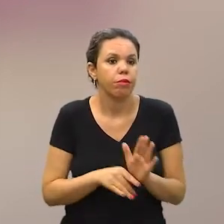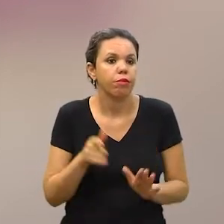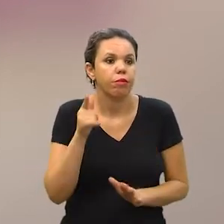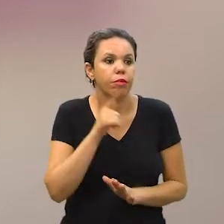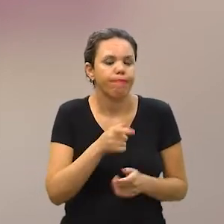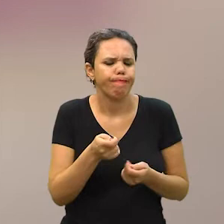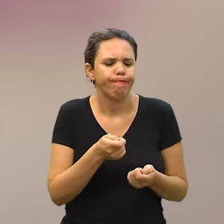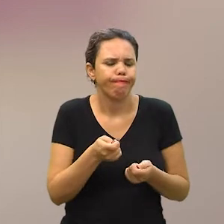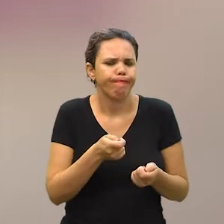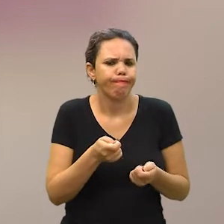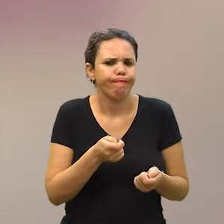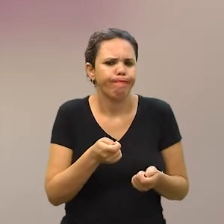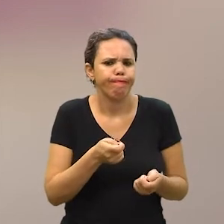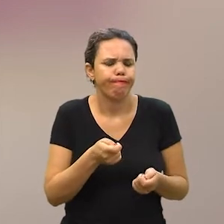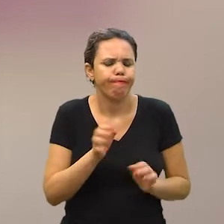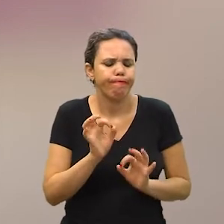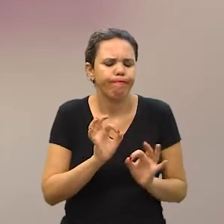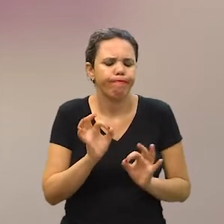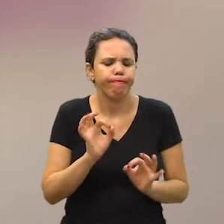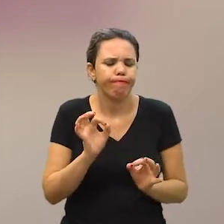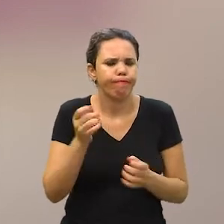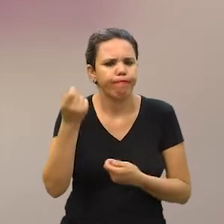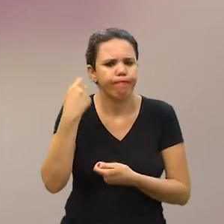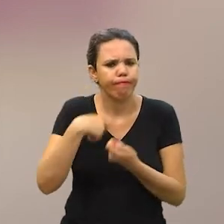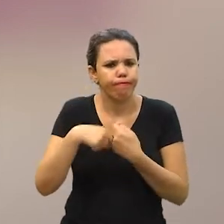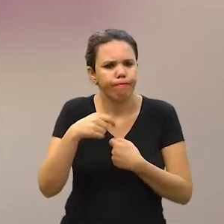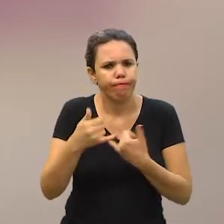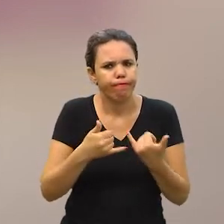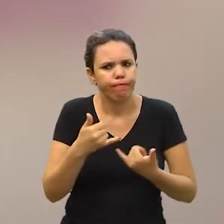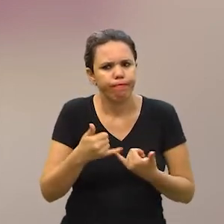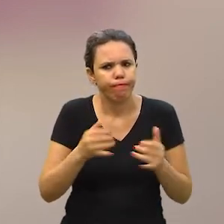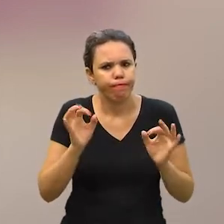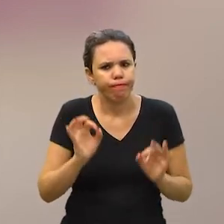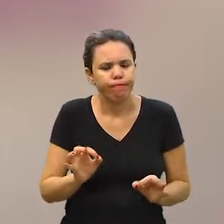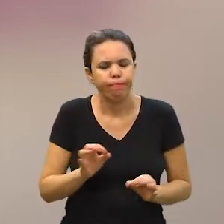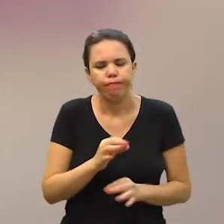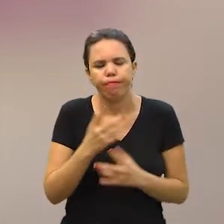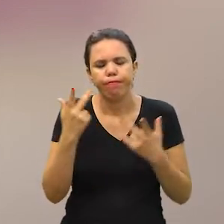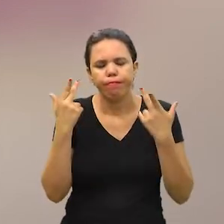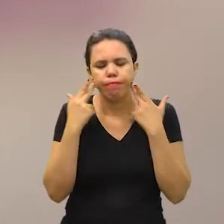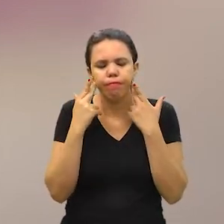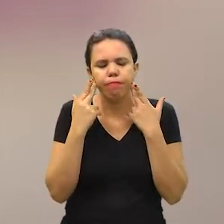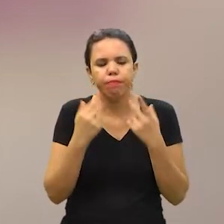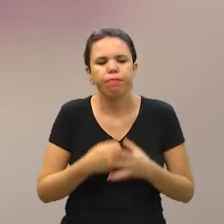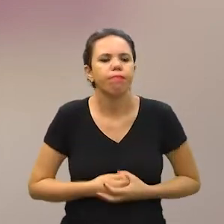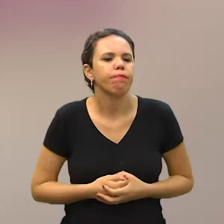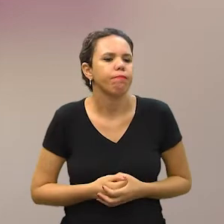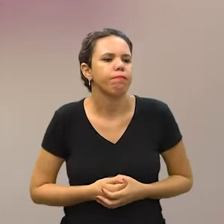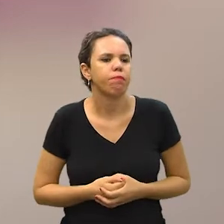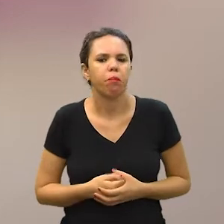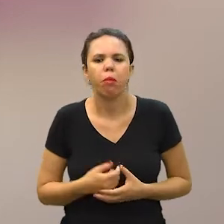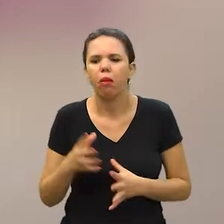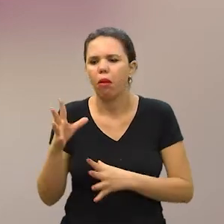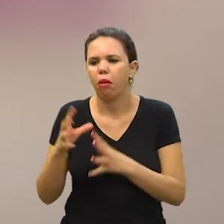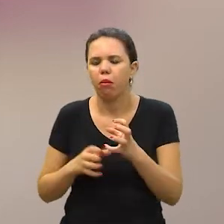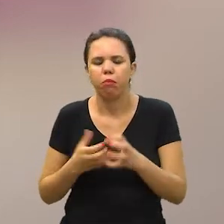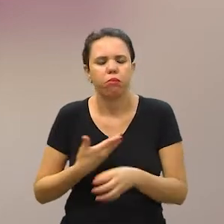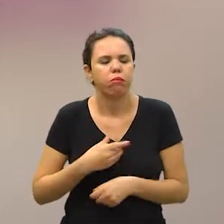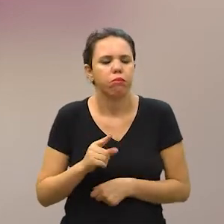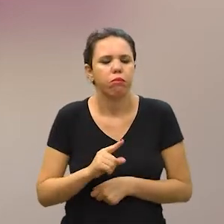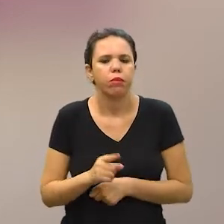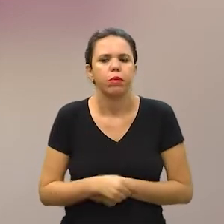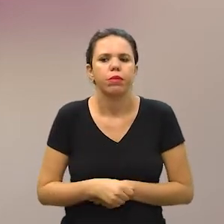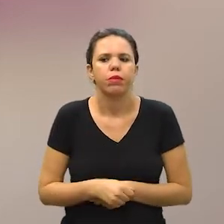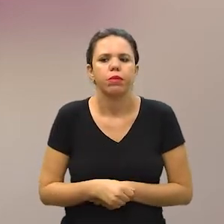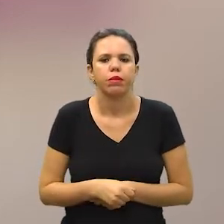conseguir se segurar, né, se organizar ali, para conseguir brincar de uma maneira saudável, para não ter desentendimentos com os